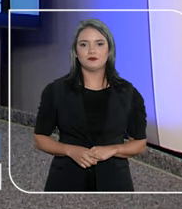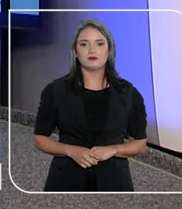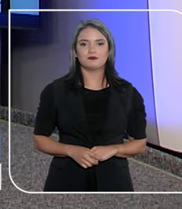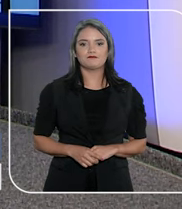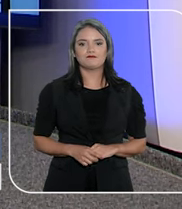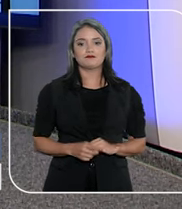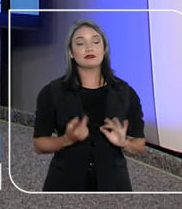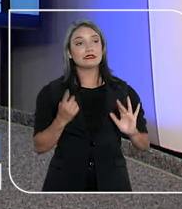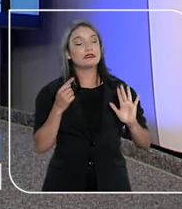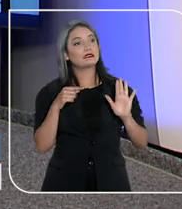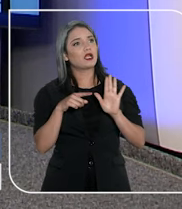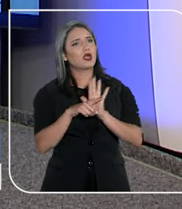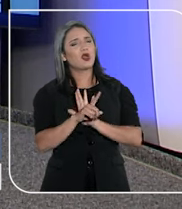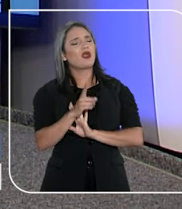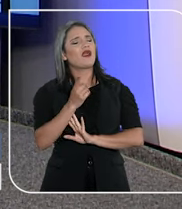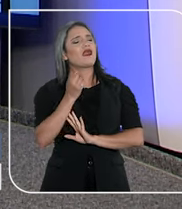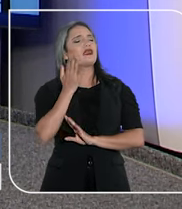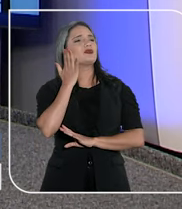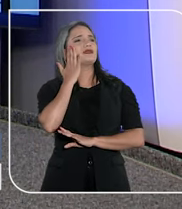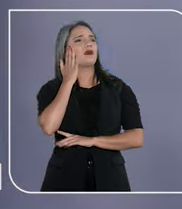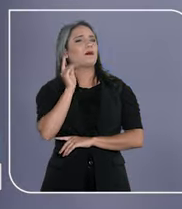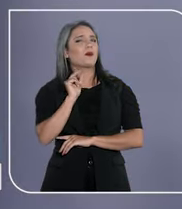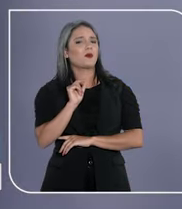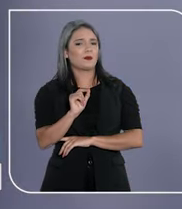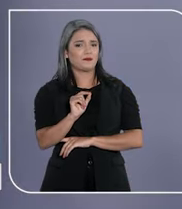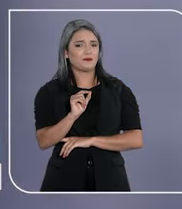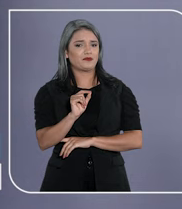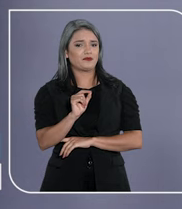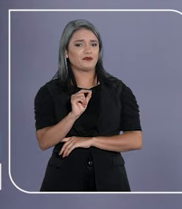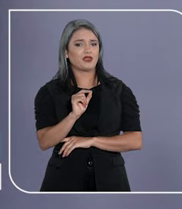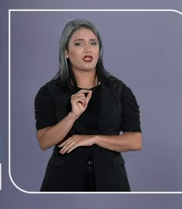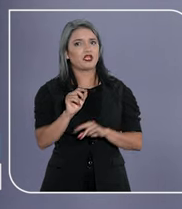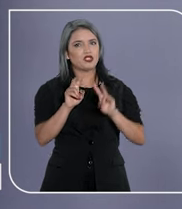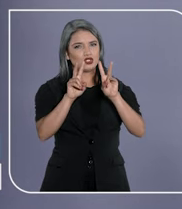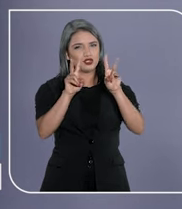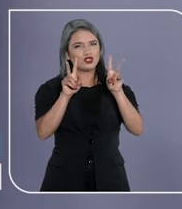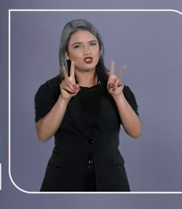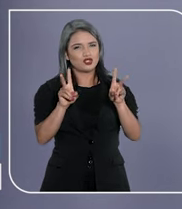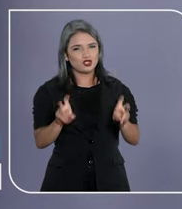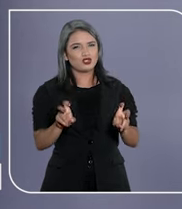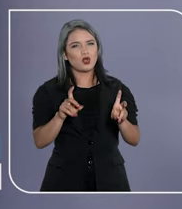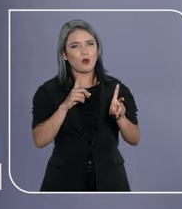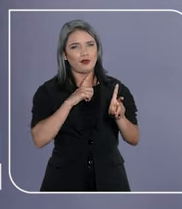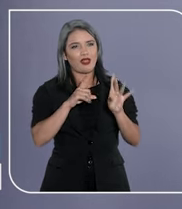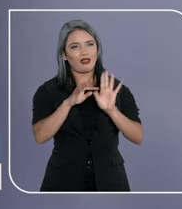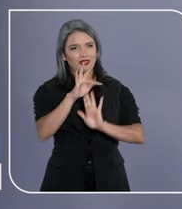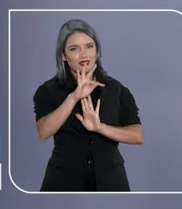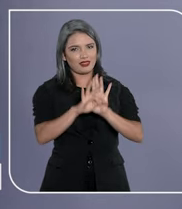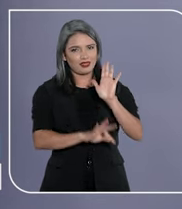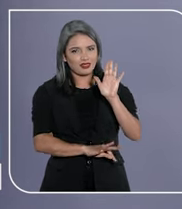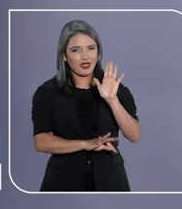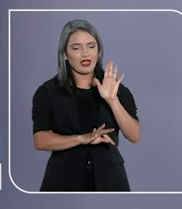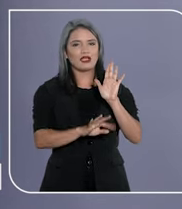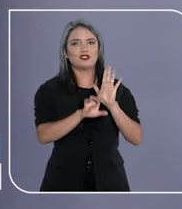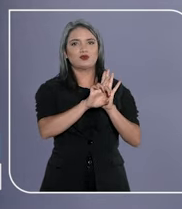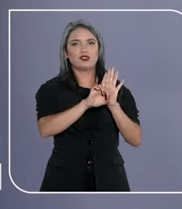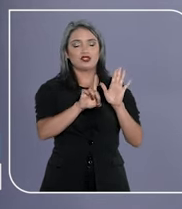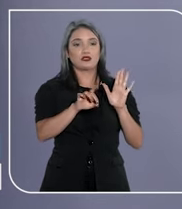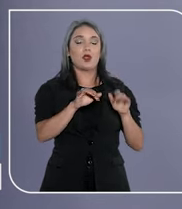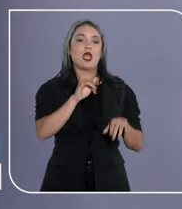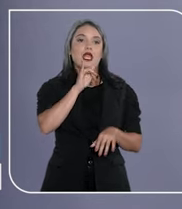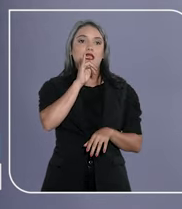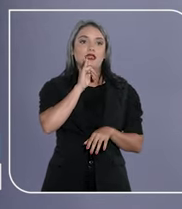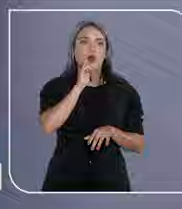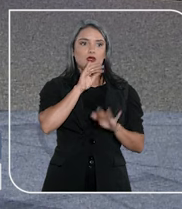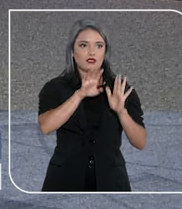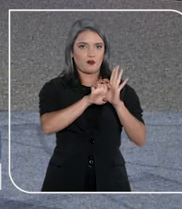Professor Dr. Fábio, eu gostaria de saber então, ainda em relação a essa previsão editalícia, quanto a uma legislação posterior à publicação